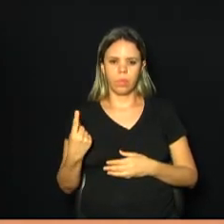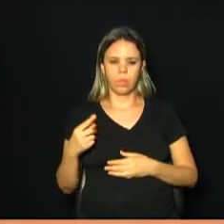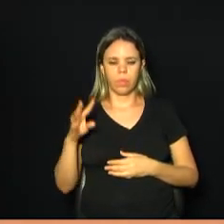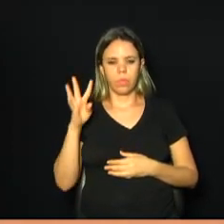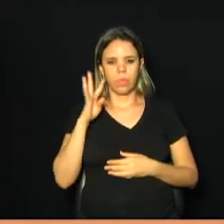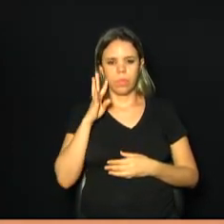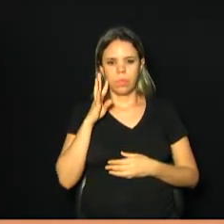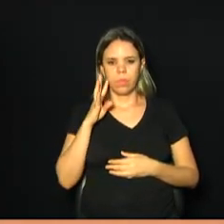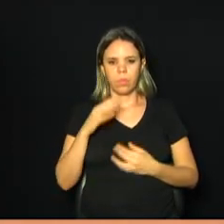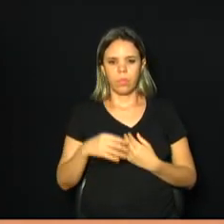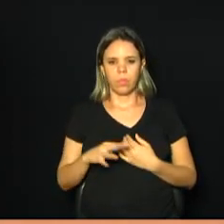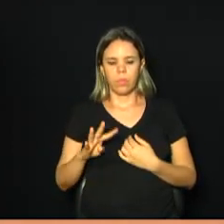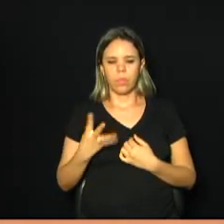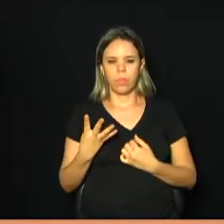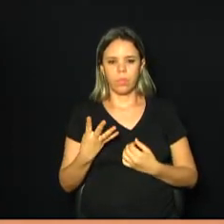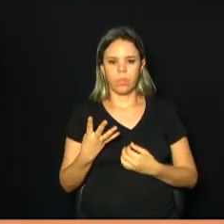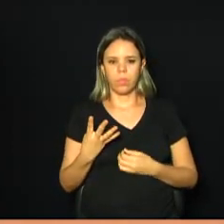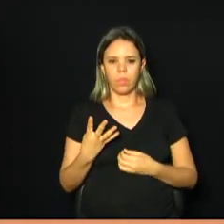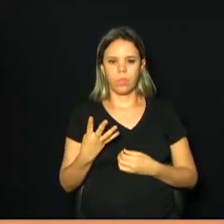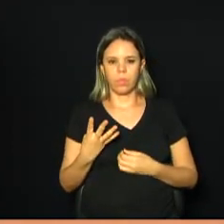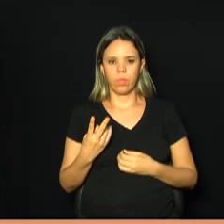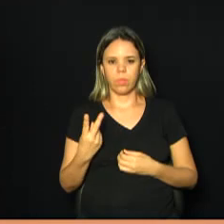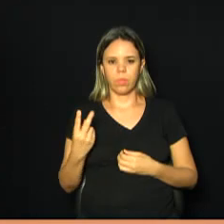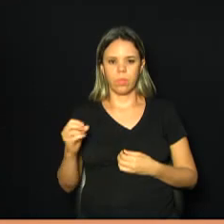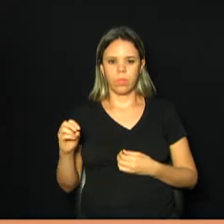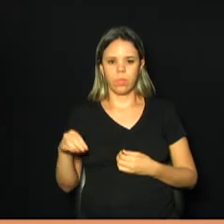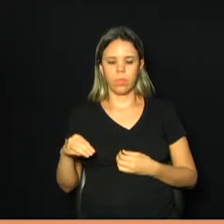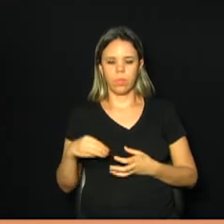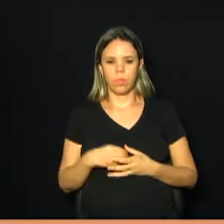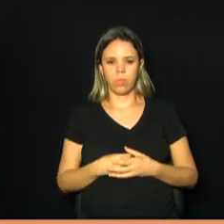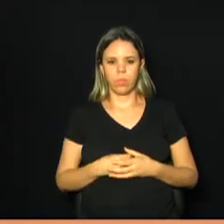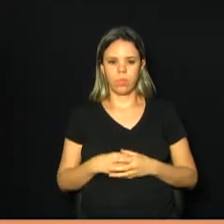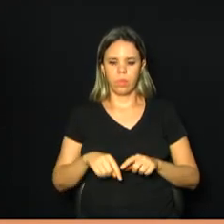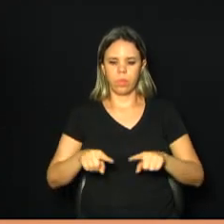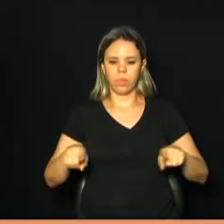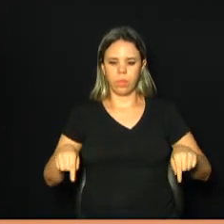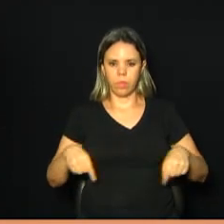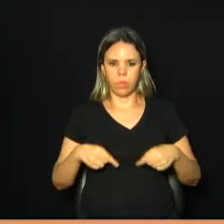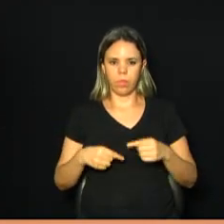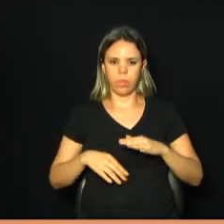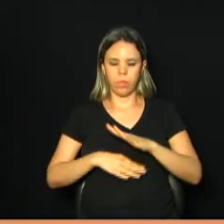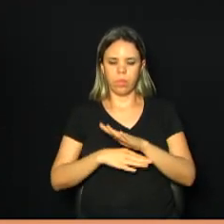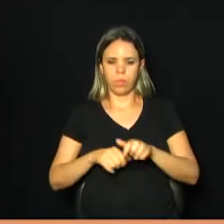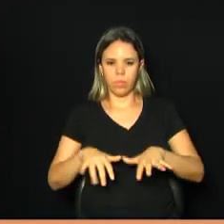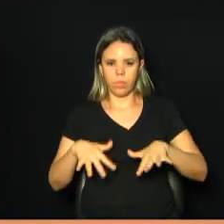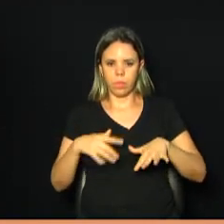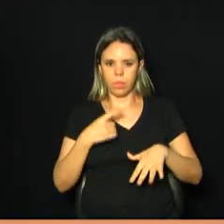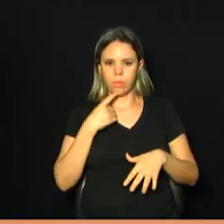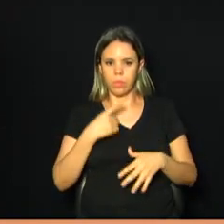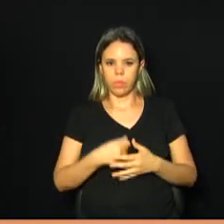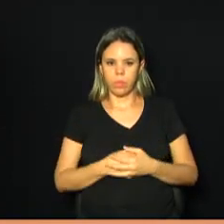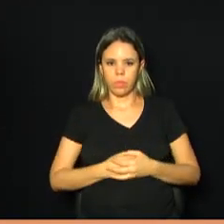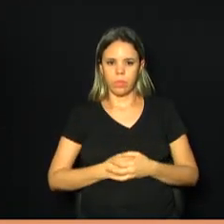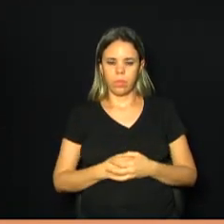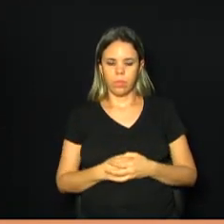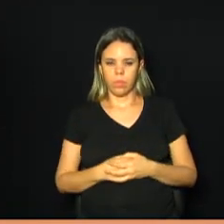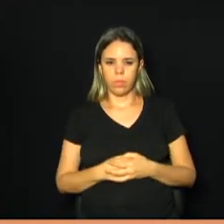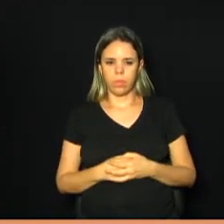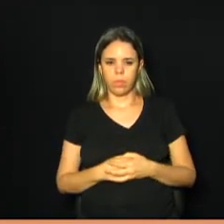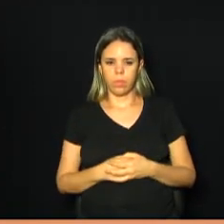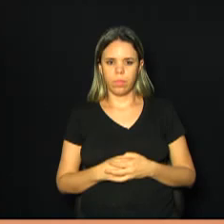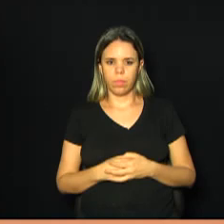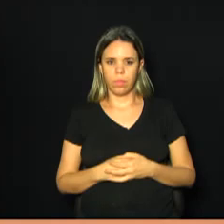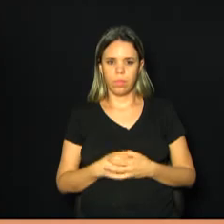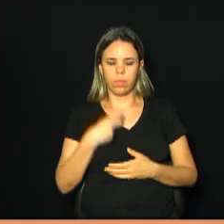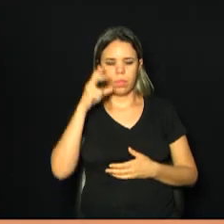quarta-feira, às 14 horas e 20 minutos, na Sala Silvia Pascoal, da Câmara Municipal de Campinas.